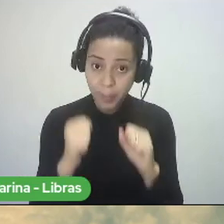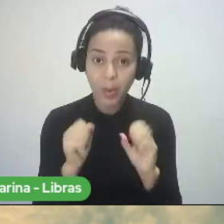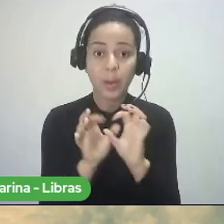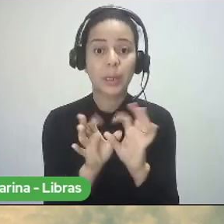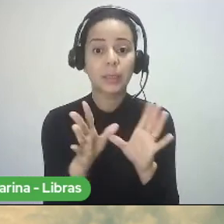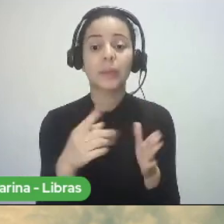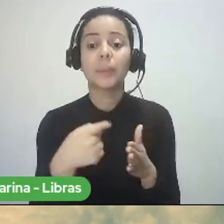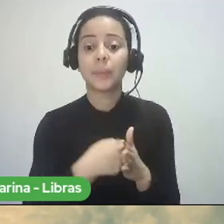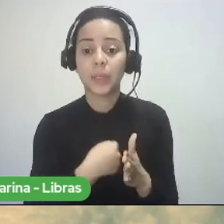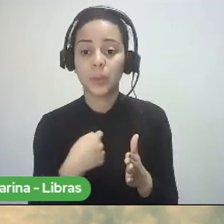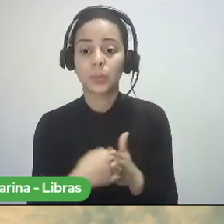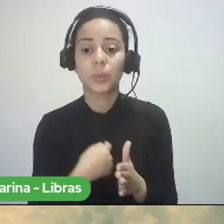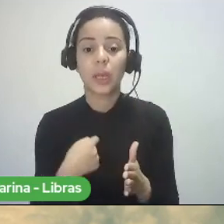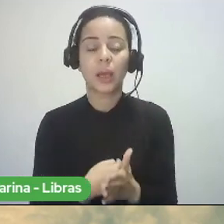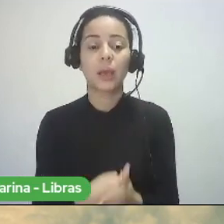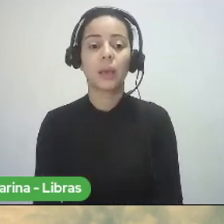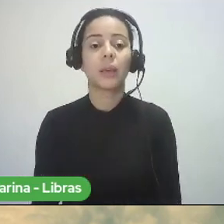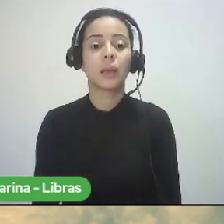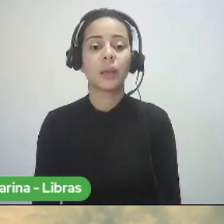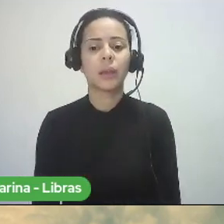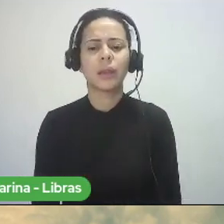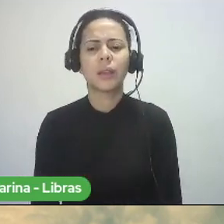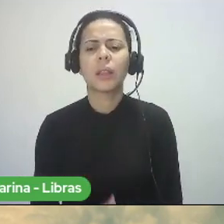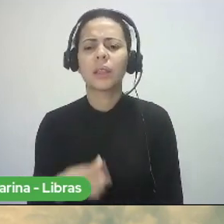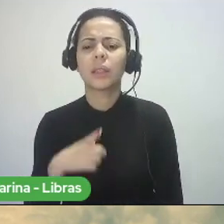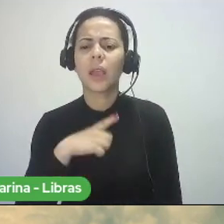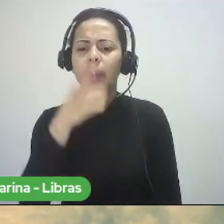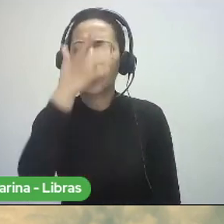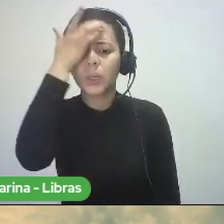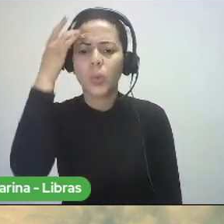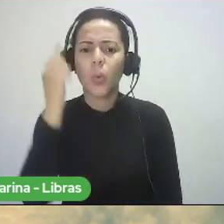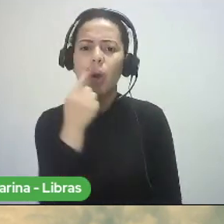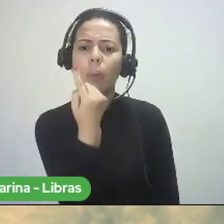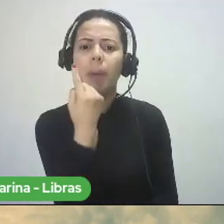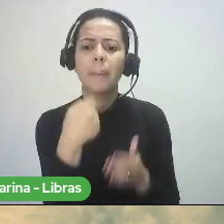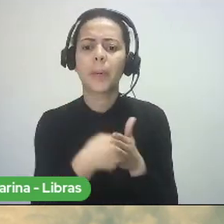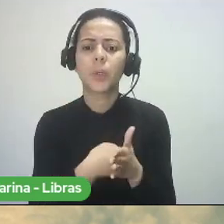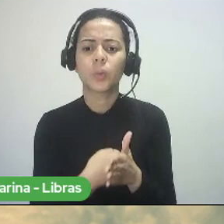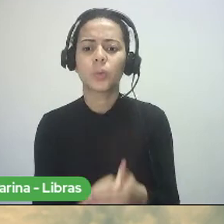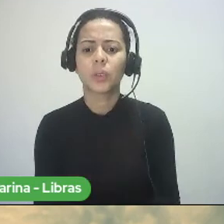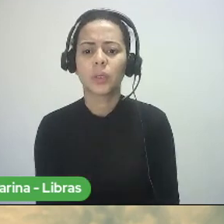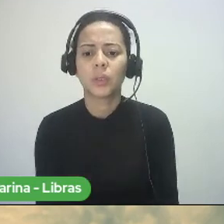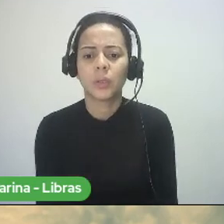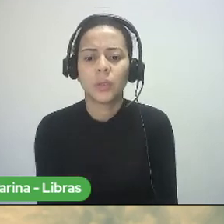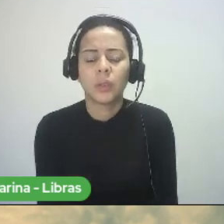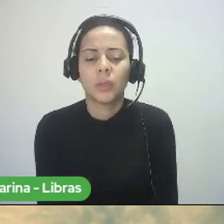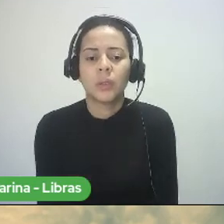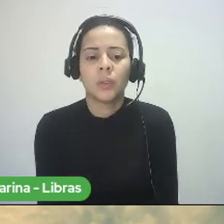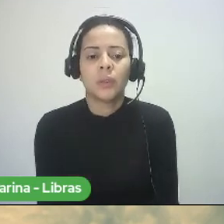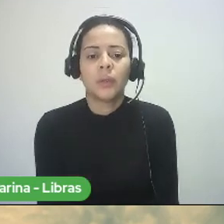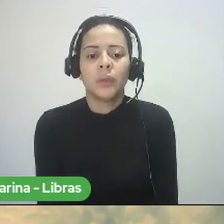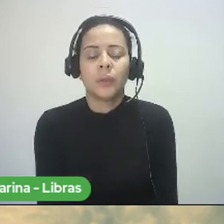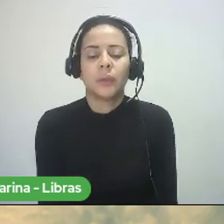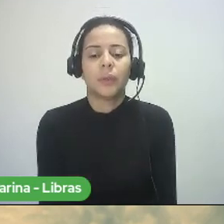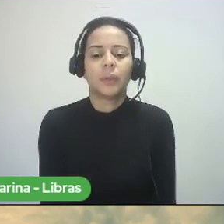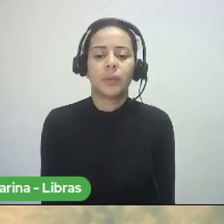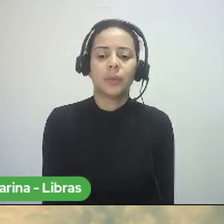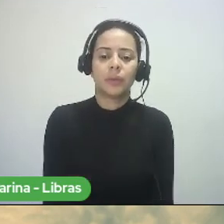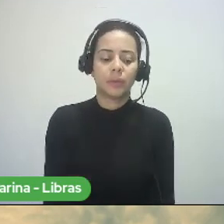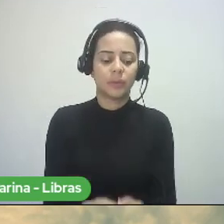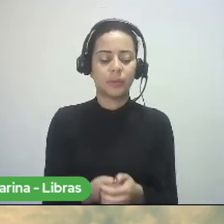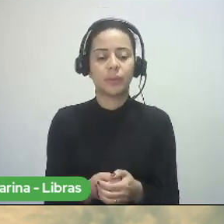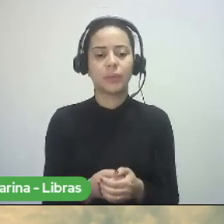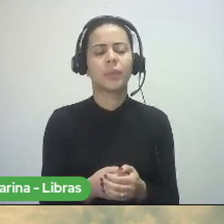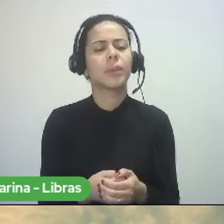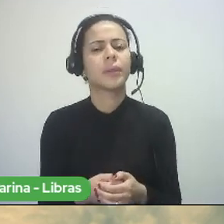E eu acredito que a gente tem uma pergunta da Juliana Cruz, que é como fazer esse loop de feedback quando